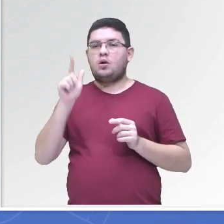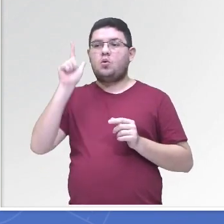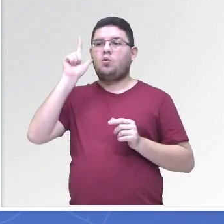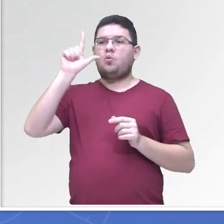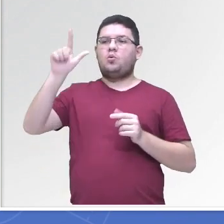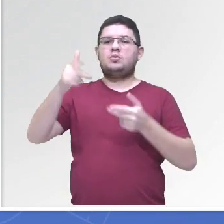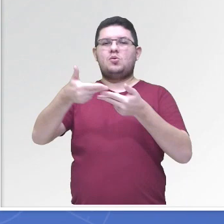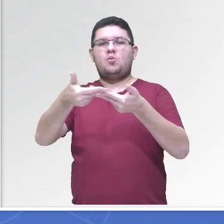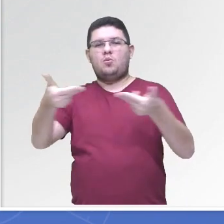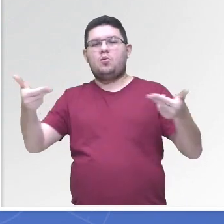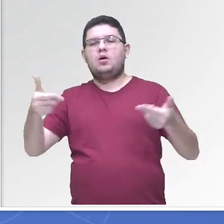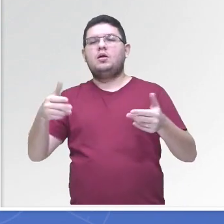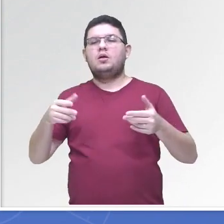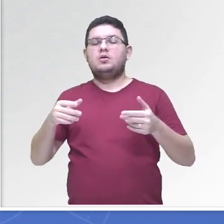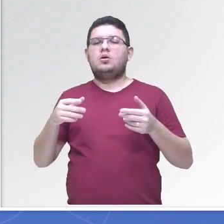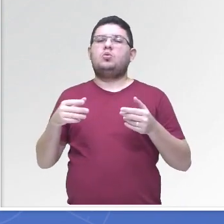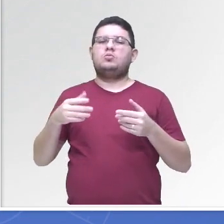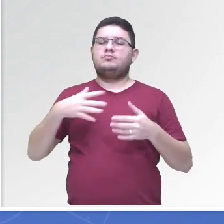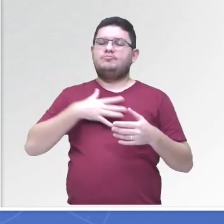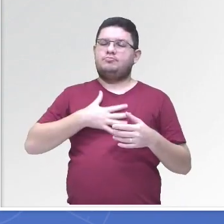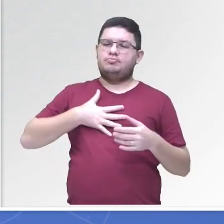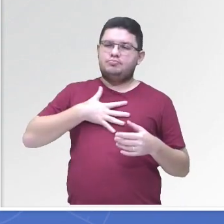próxima, que é a